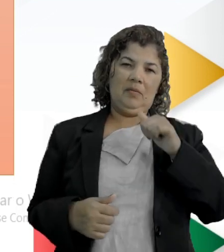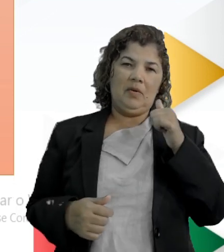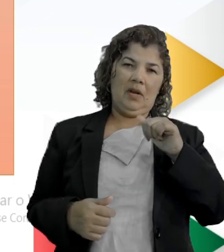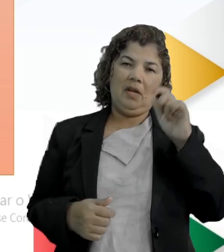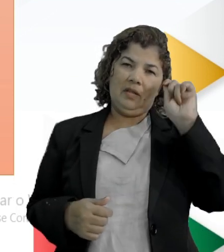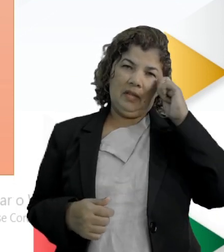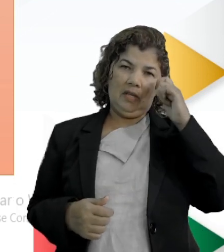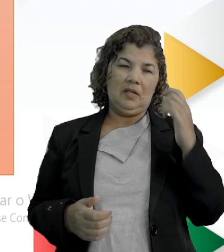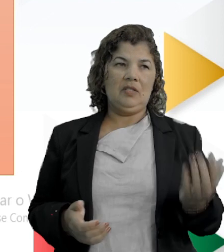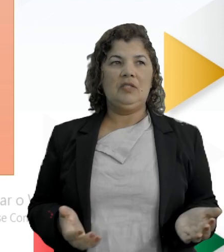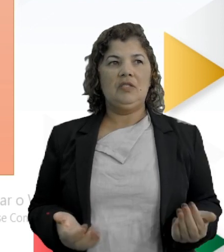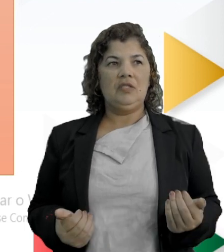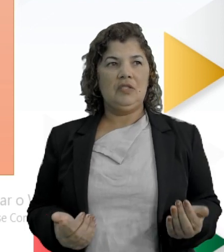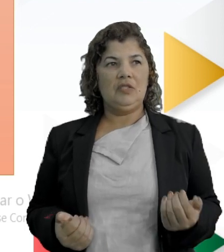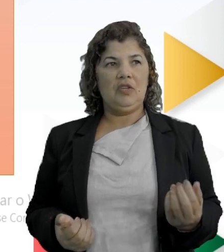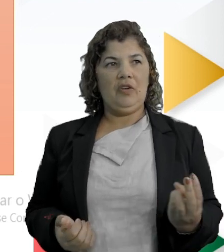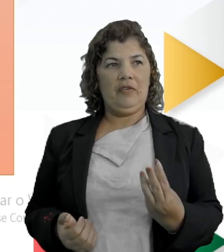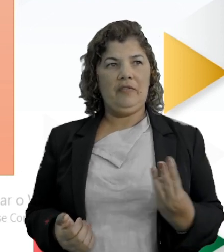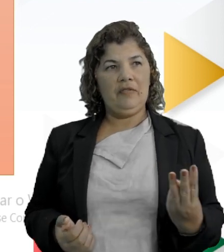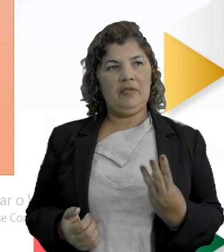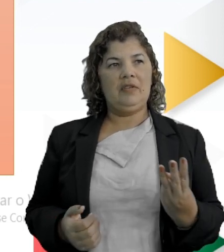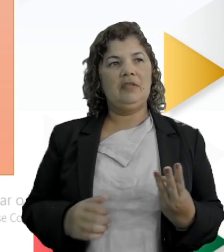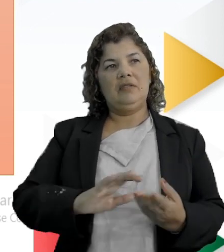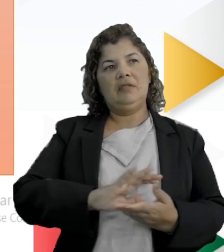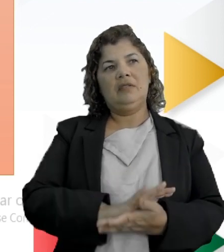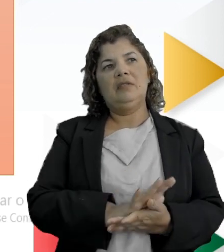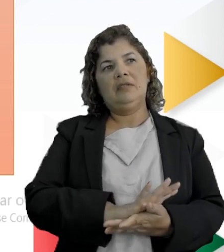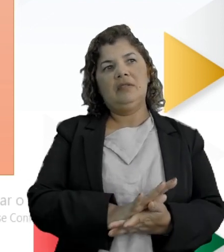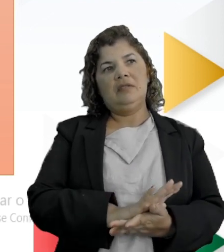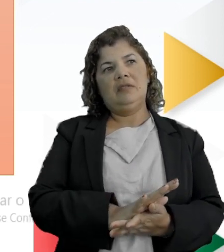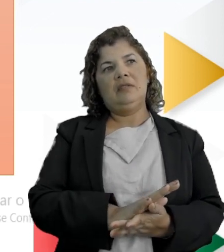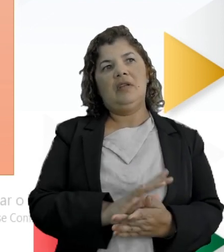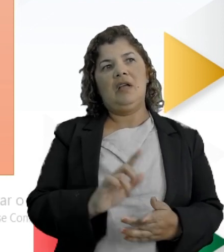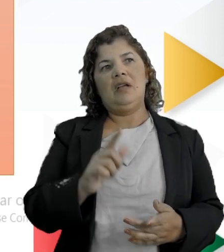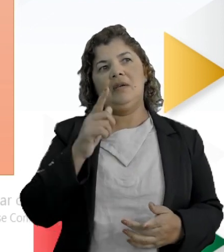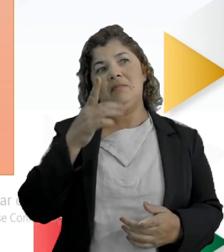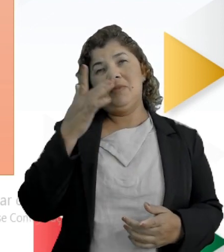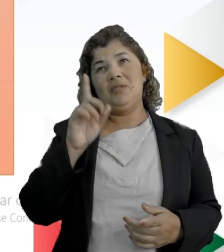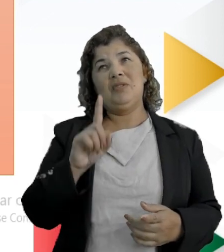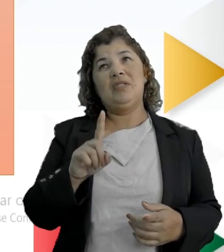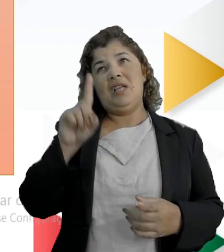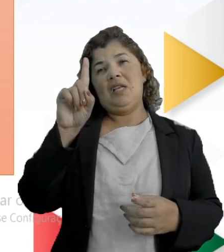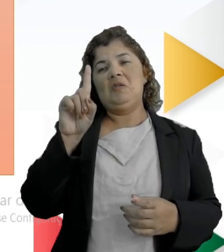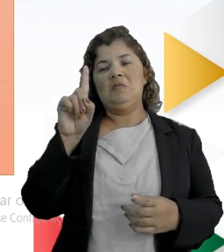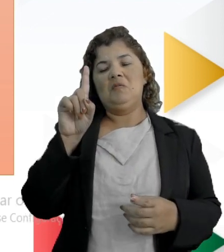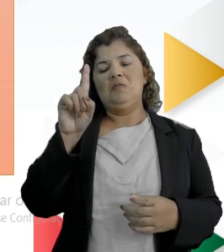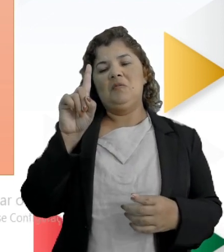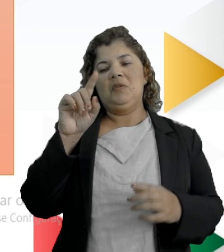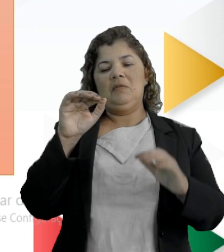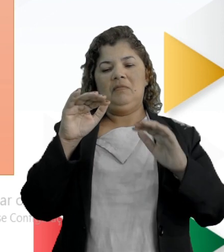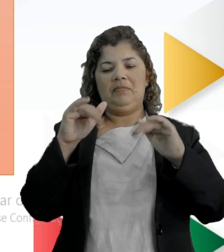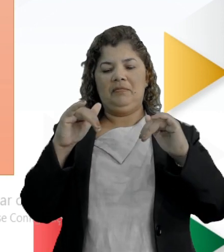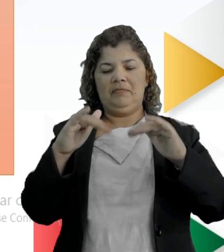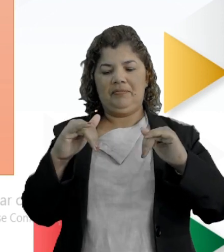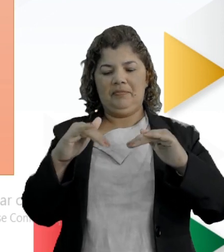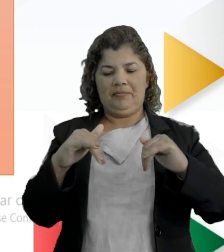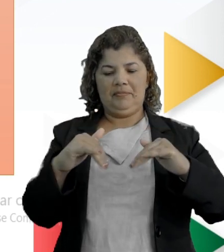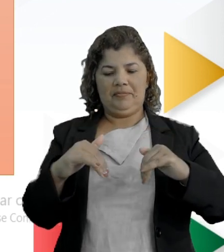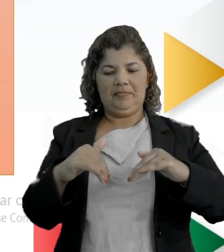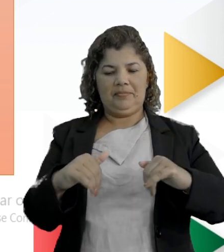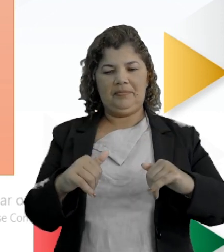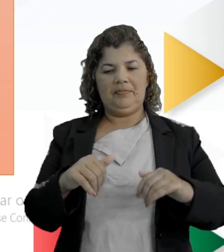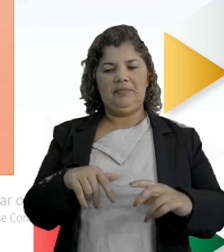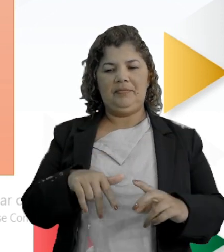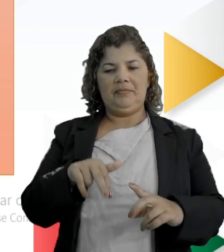um jovem, certo? Que sofre a discriminação. E veja que aquele que está aí no poder, que está subindo, ele serra para que